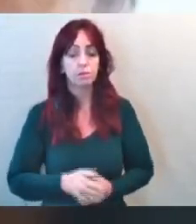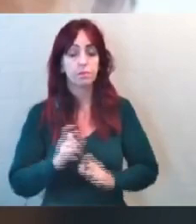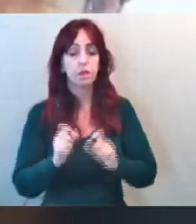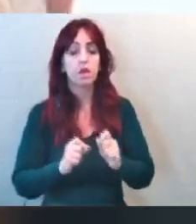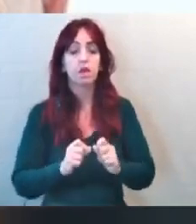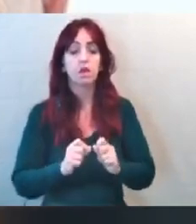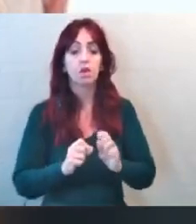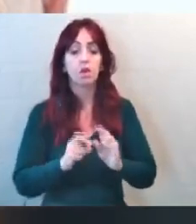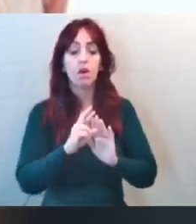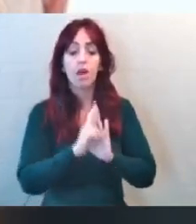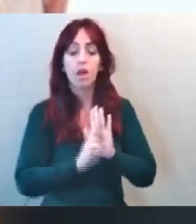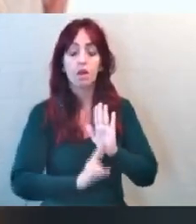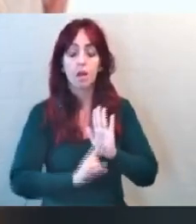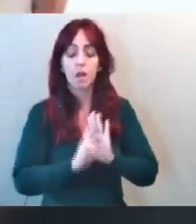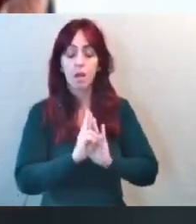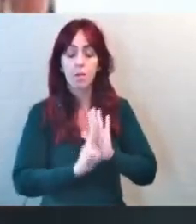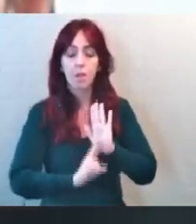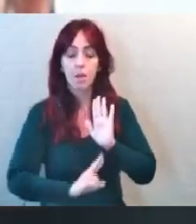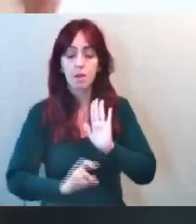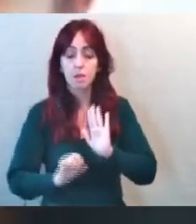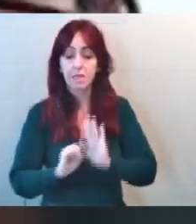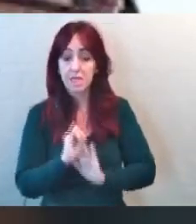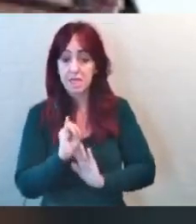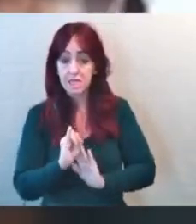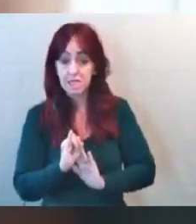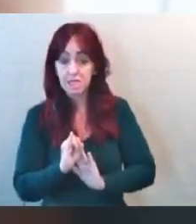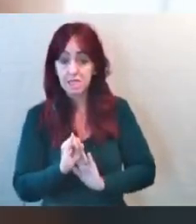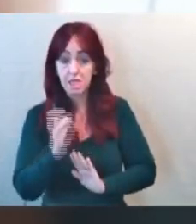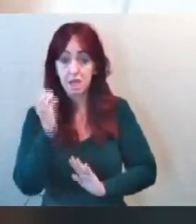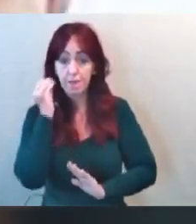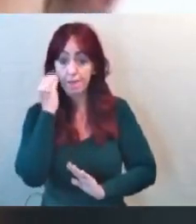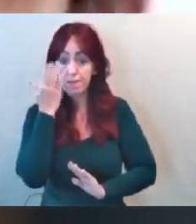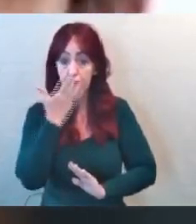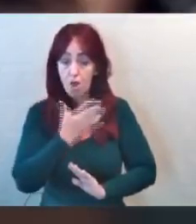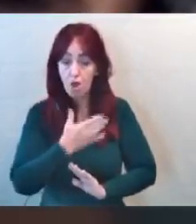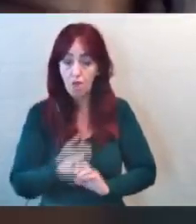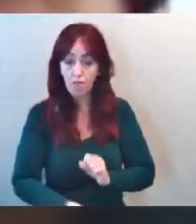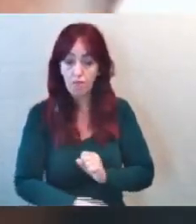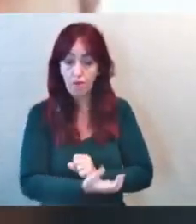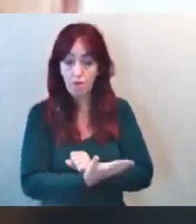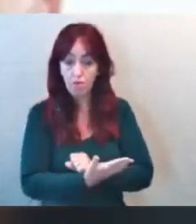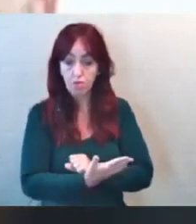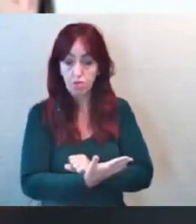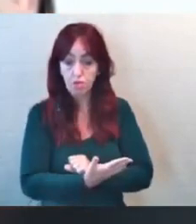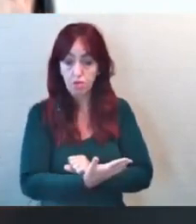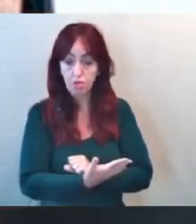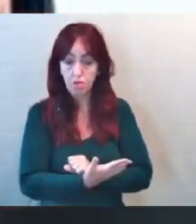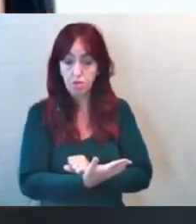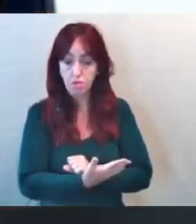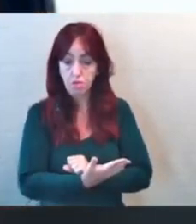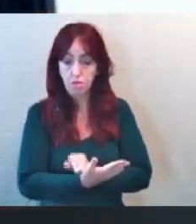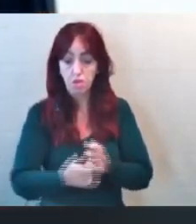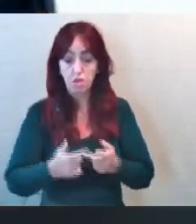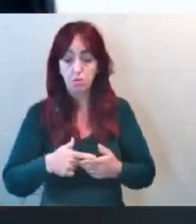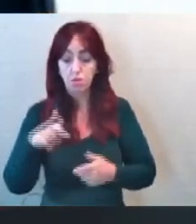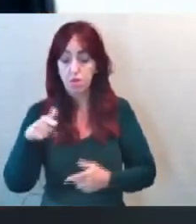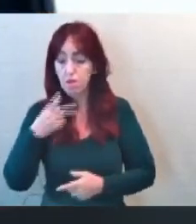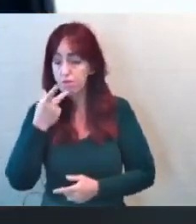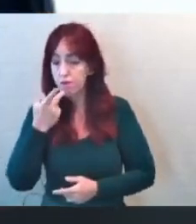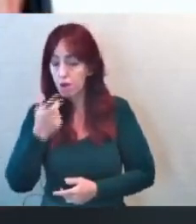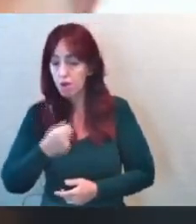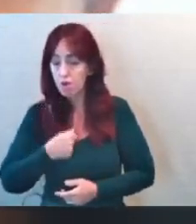com requerimento que, se provado a fraude, porque o CAD disse que